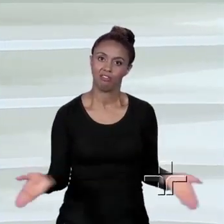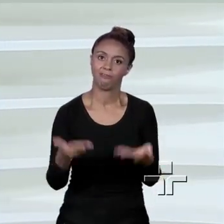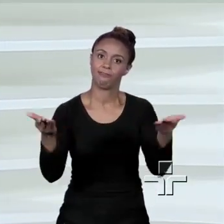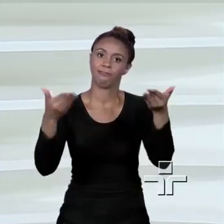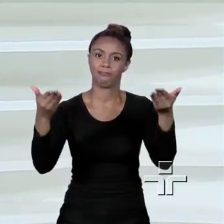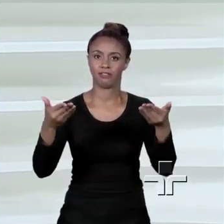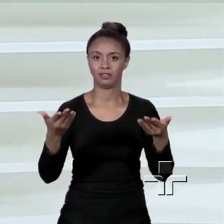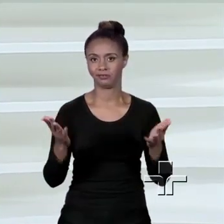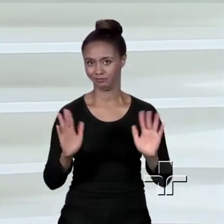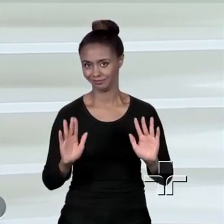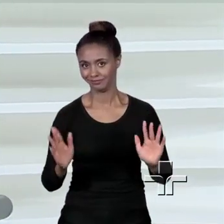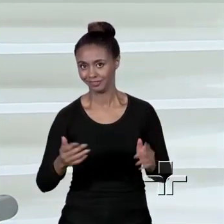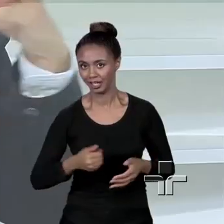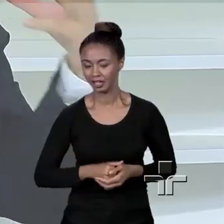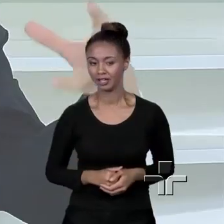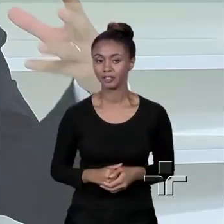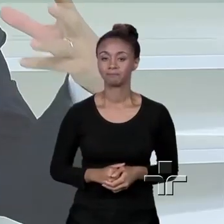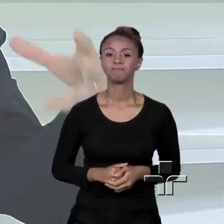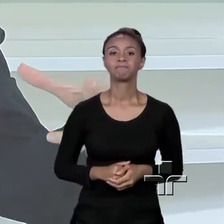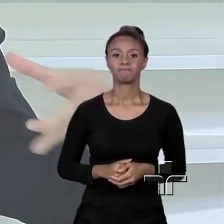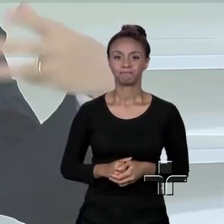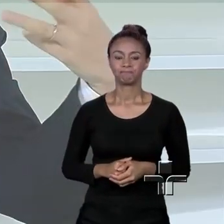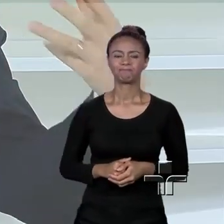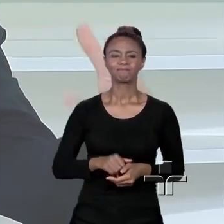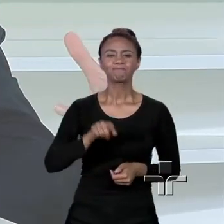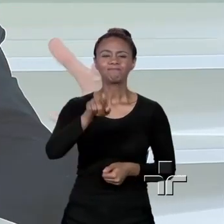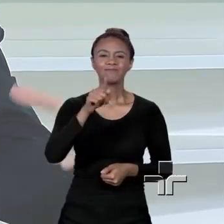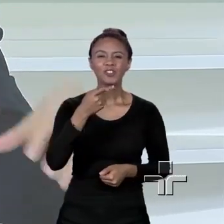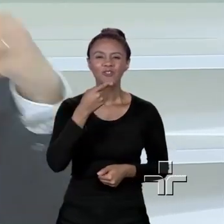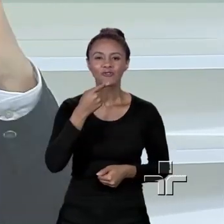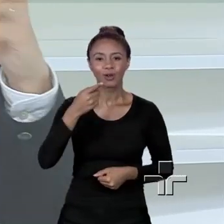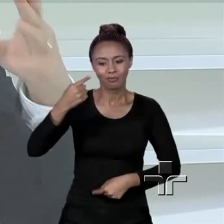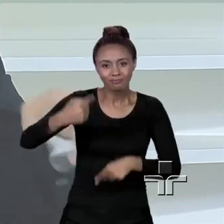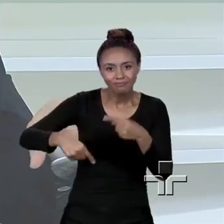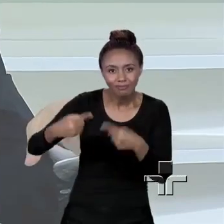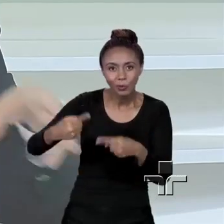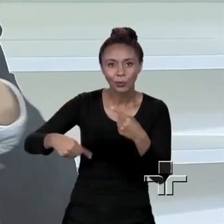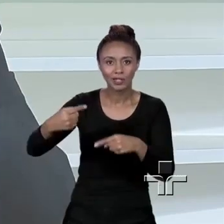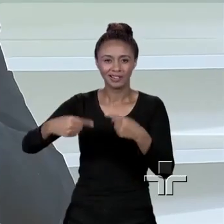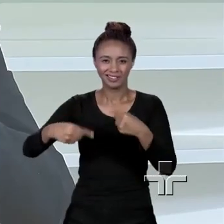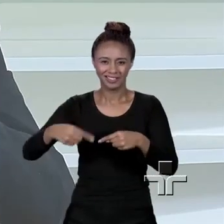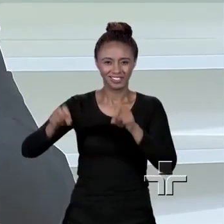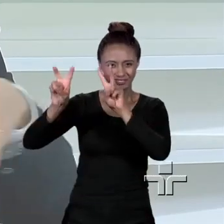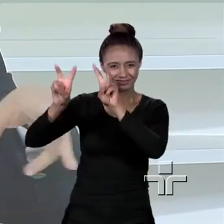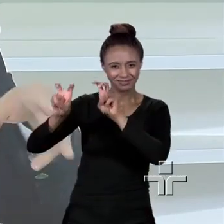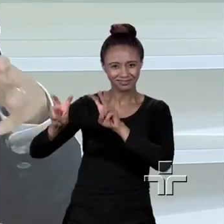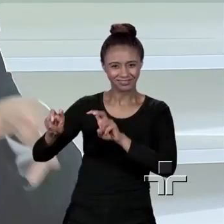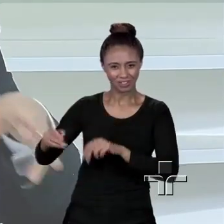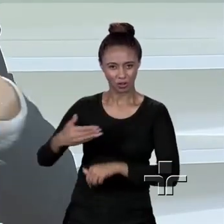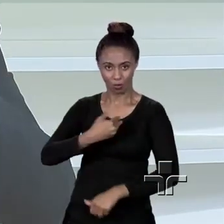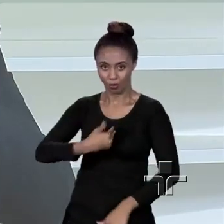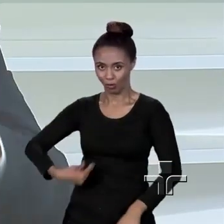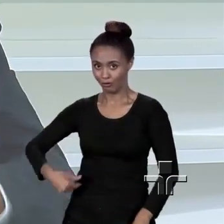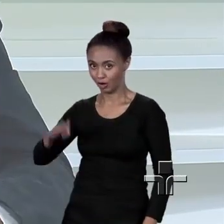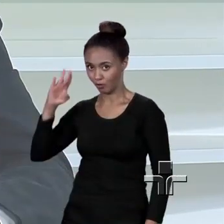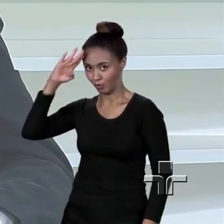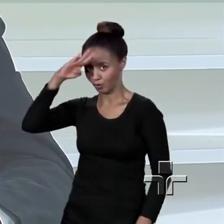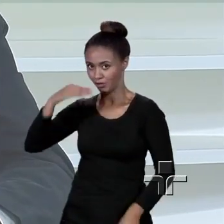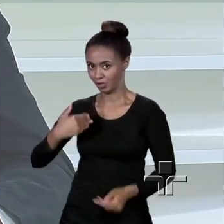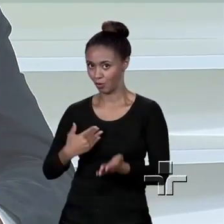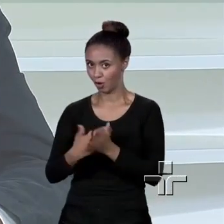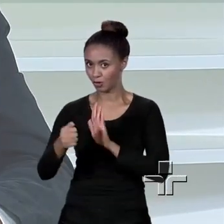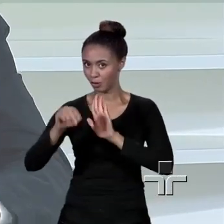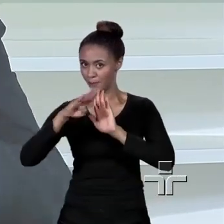fomentá-la. Senadora, falando um pouco dessas políticas, desses temas que o governo Bolsonaro está colocando em